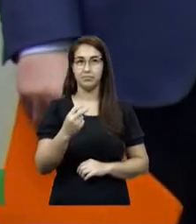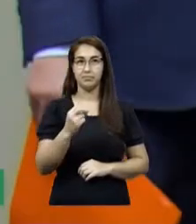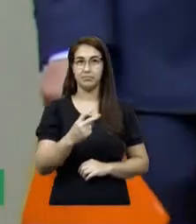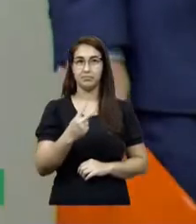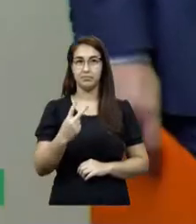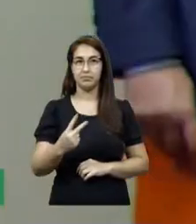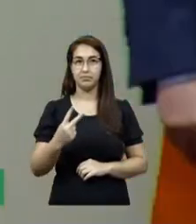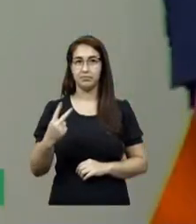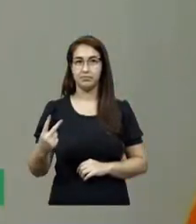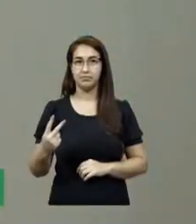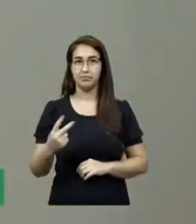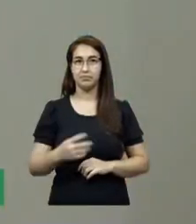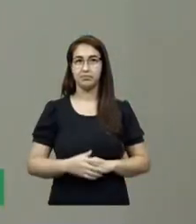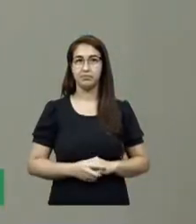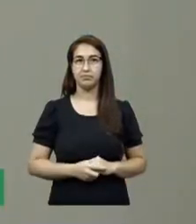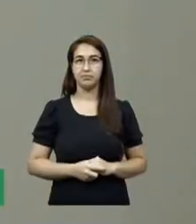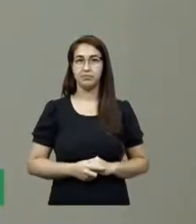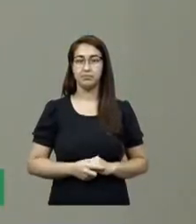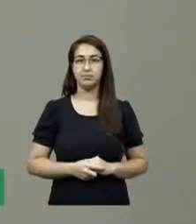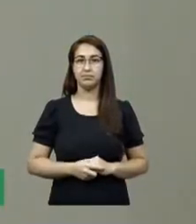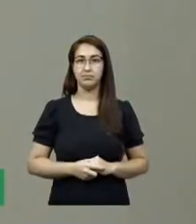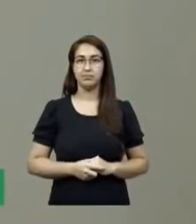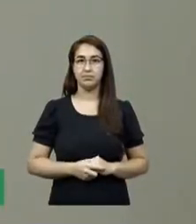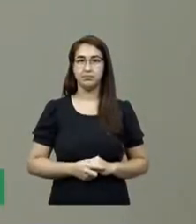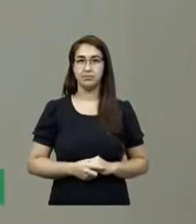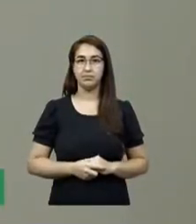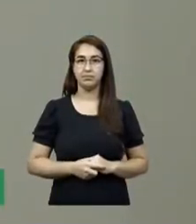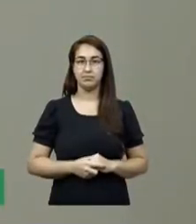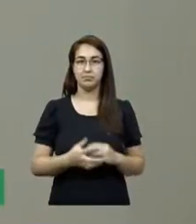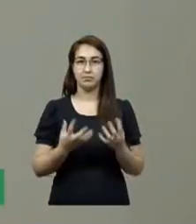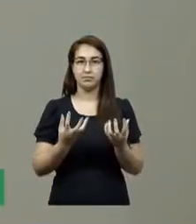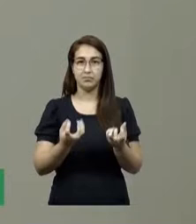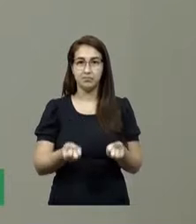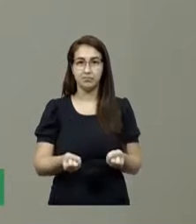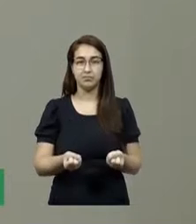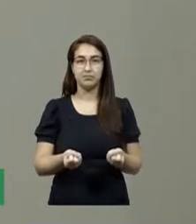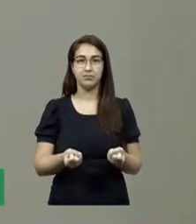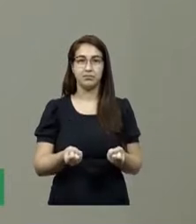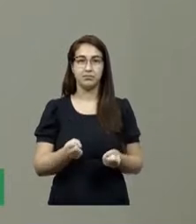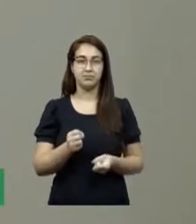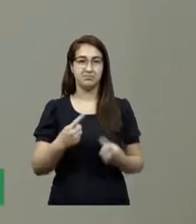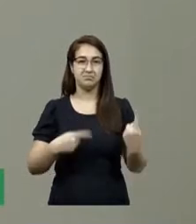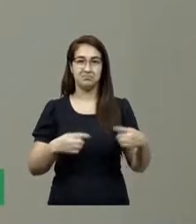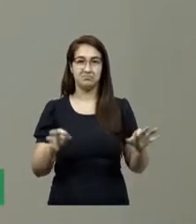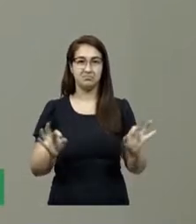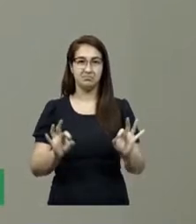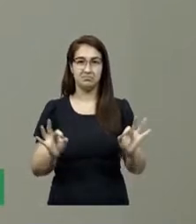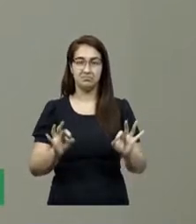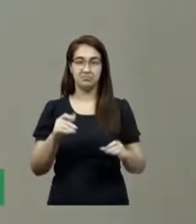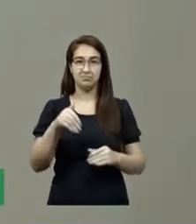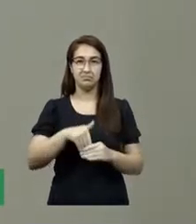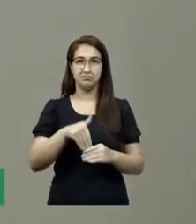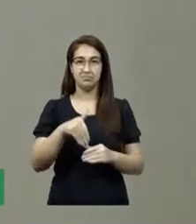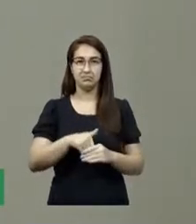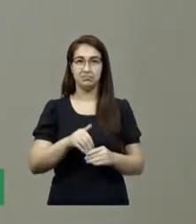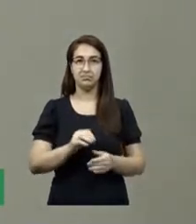00251/2022. É apenas admissibilidade, não havendo quem queira discutir em